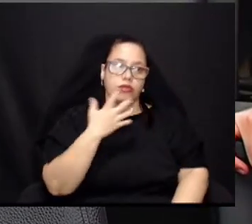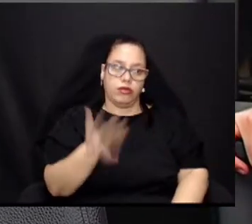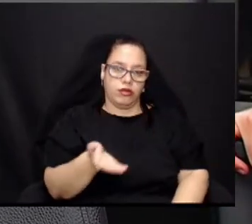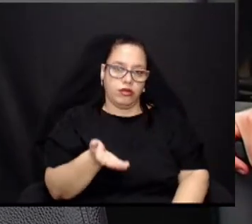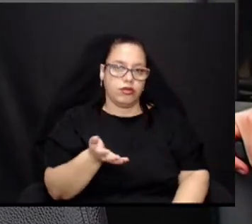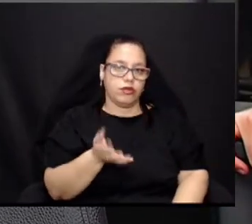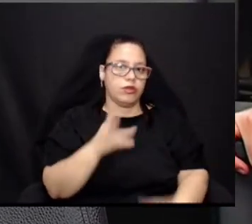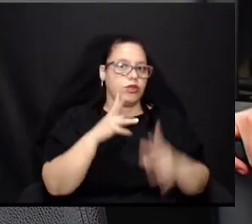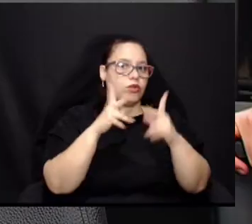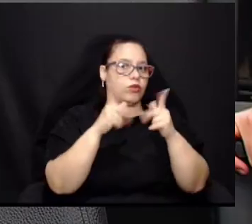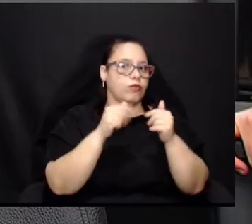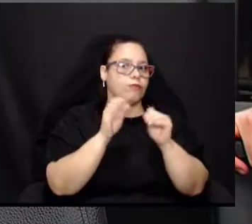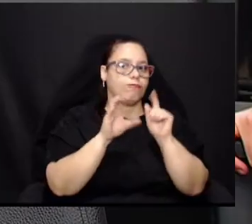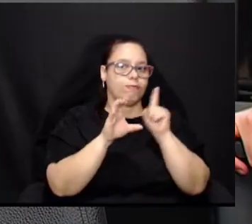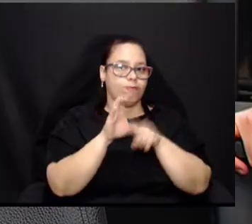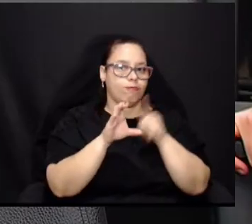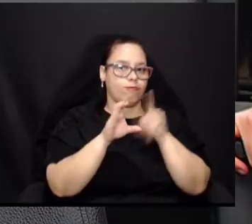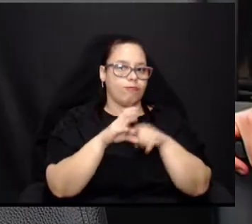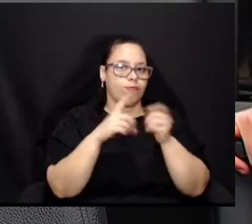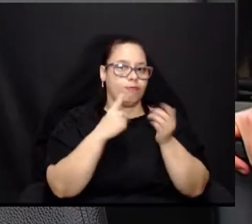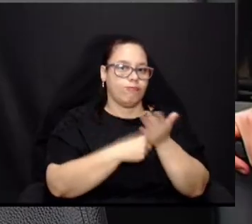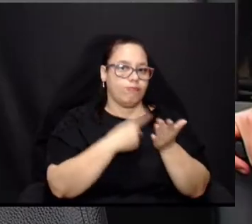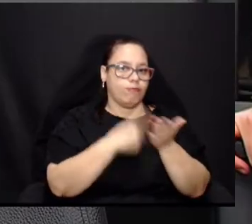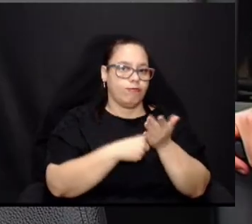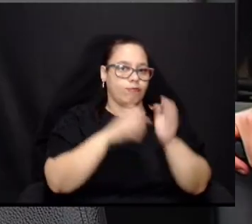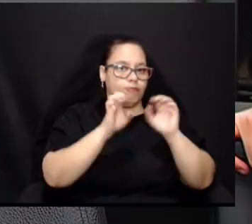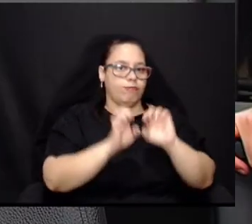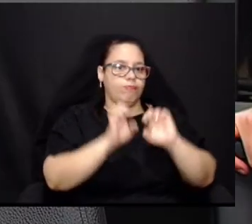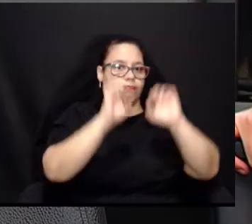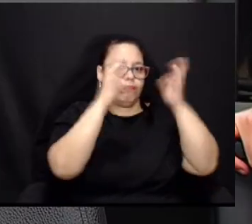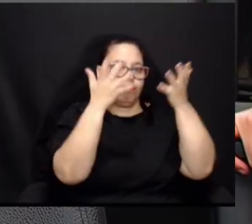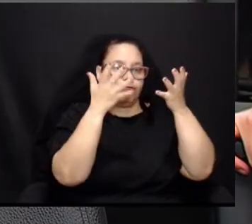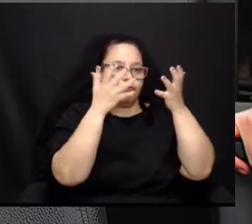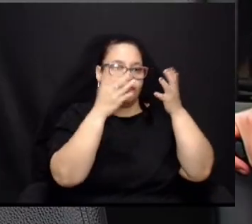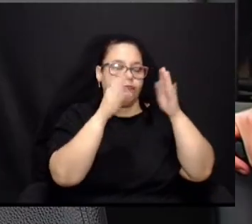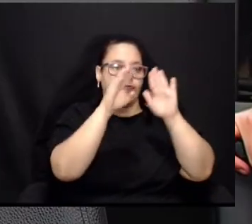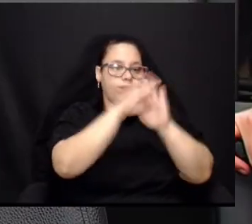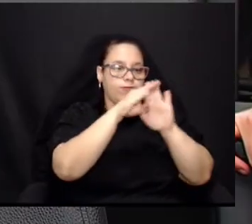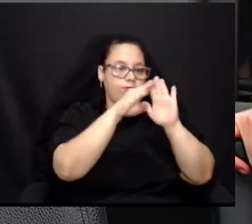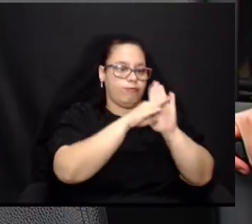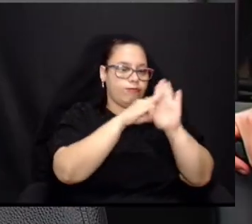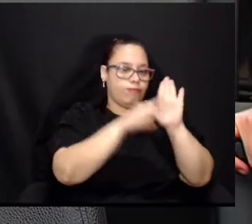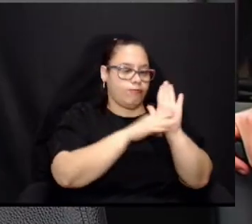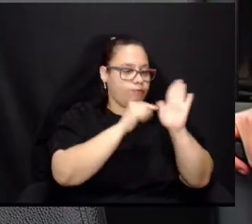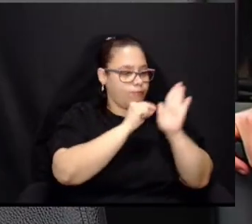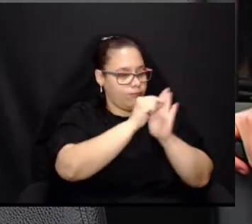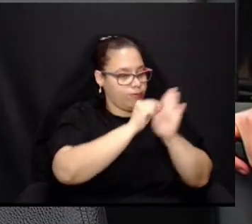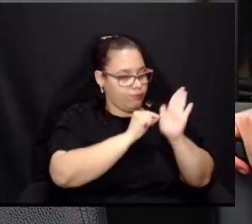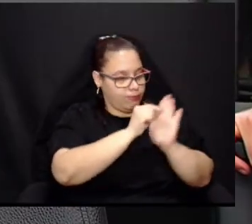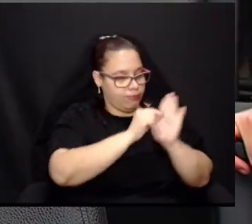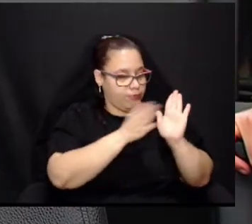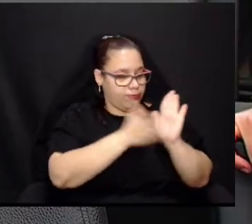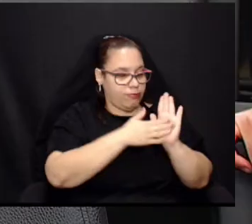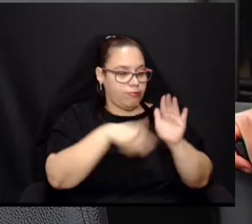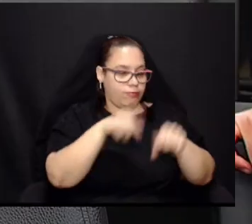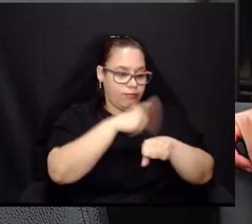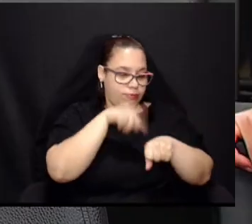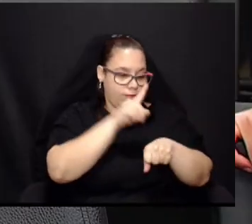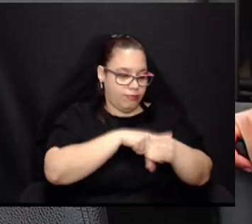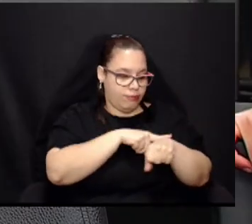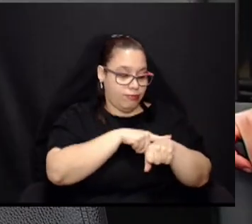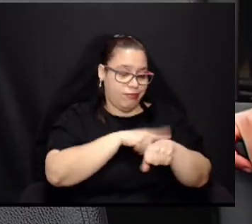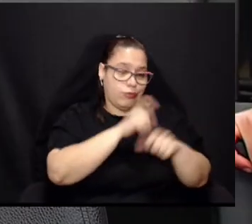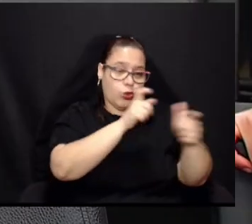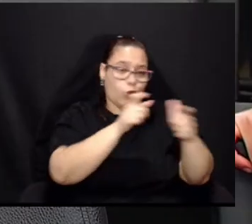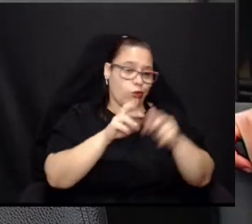depende da agenda da Câmara, da agenda do cerimonial, para programar as escalas dos outros setores, os horários dos outros setores. Então,